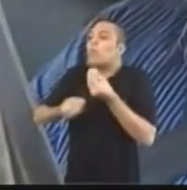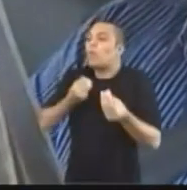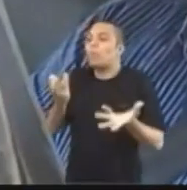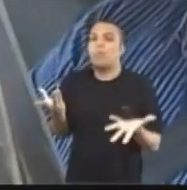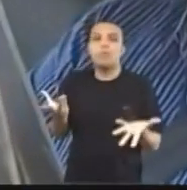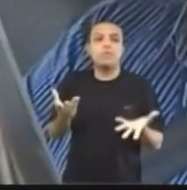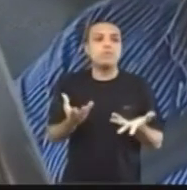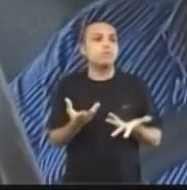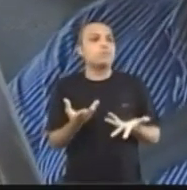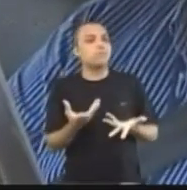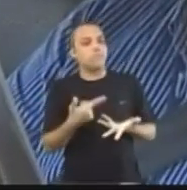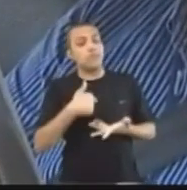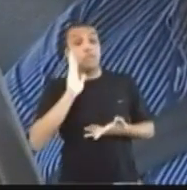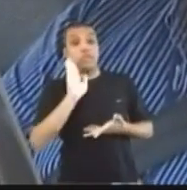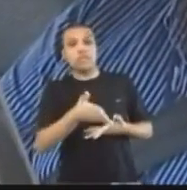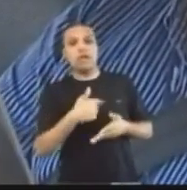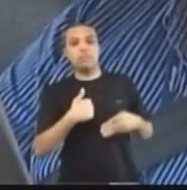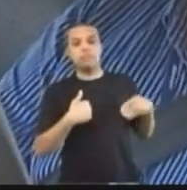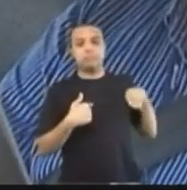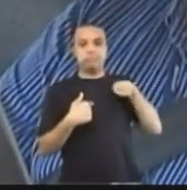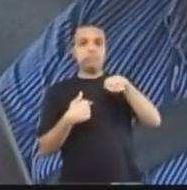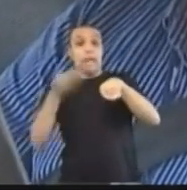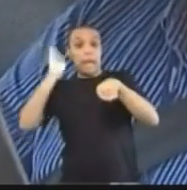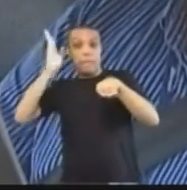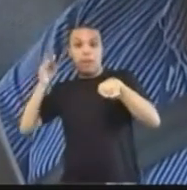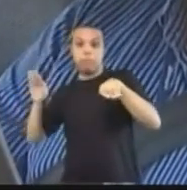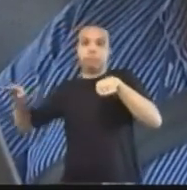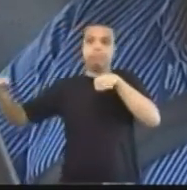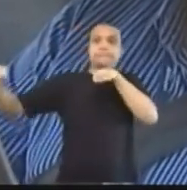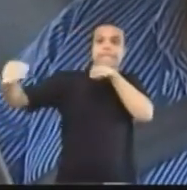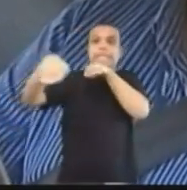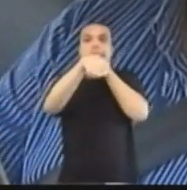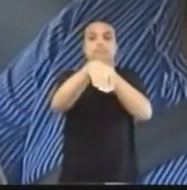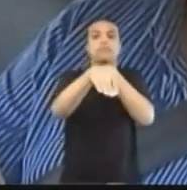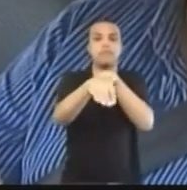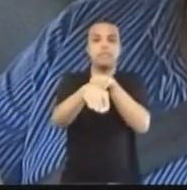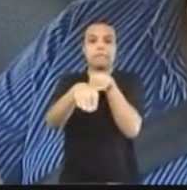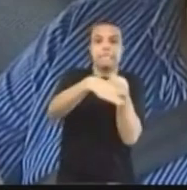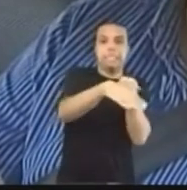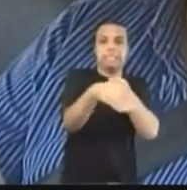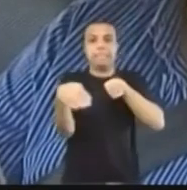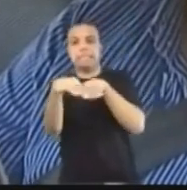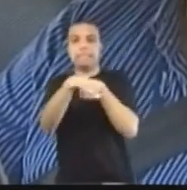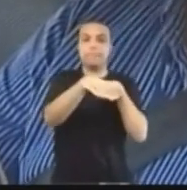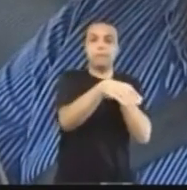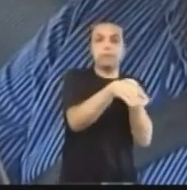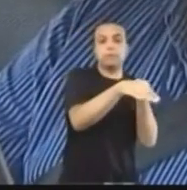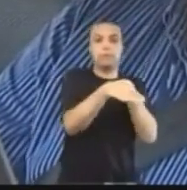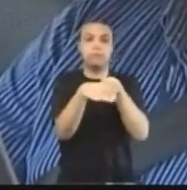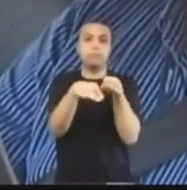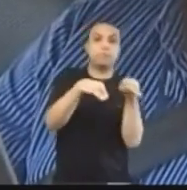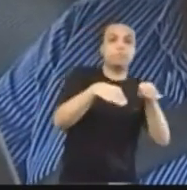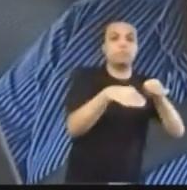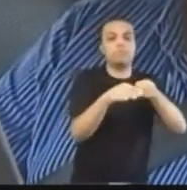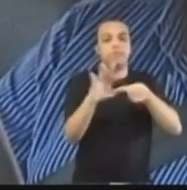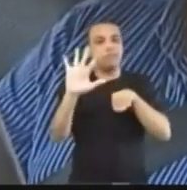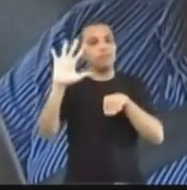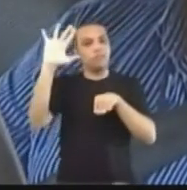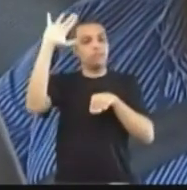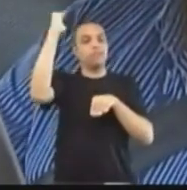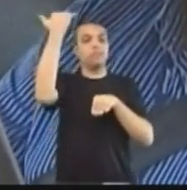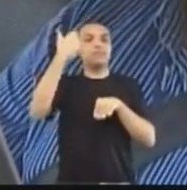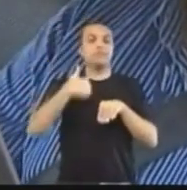ah já Fi fechado por caminhão na estrada foi jogado pro centro do do canteiro de obra rodando o